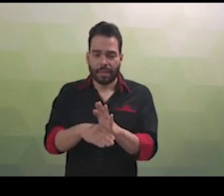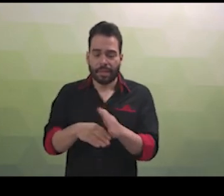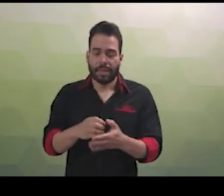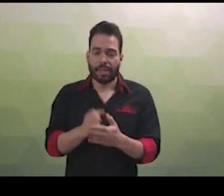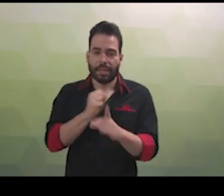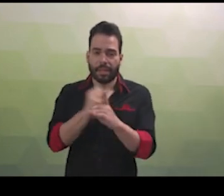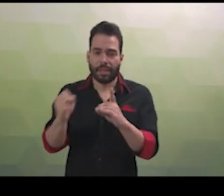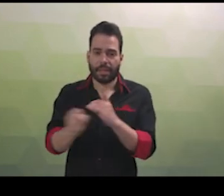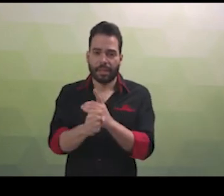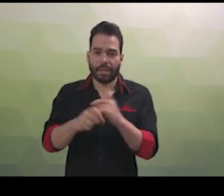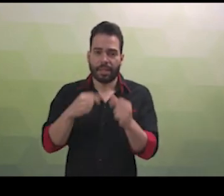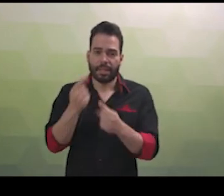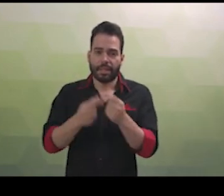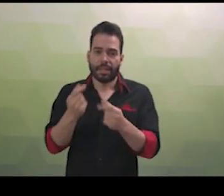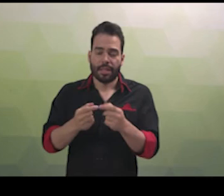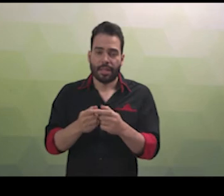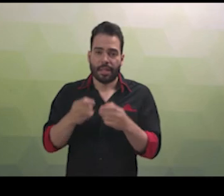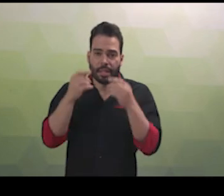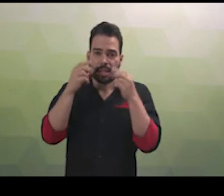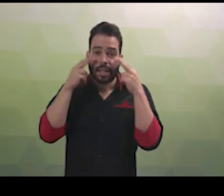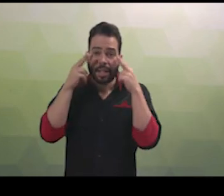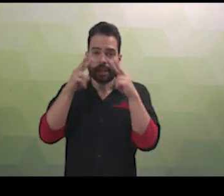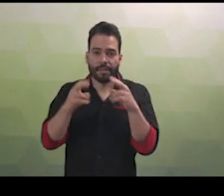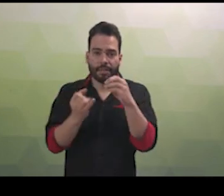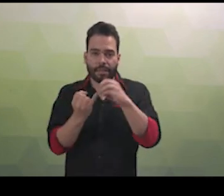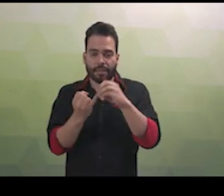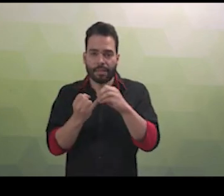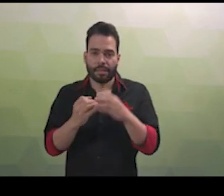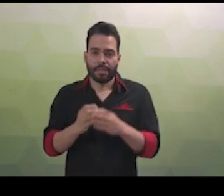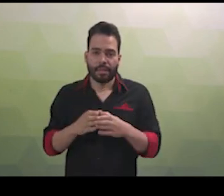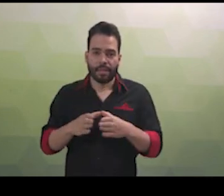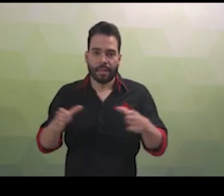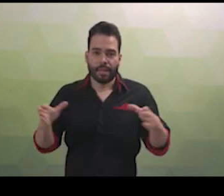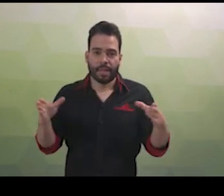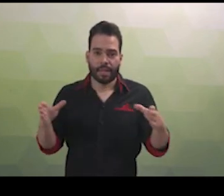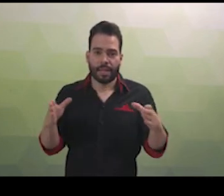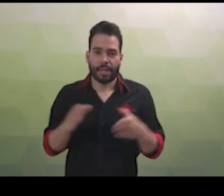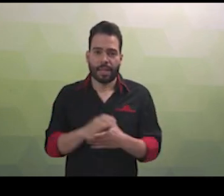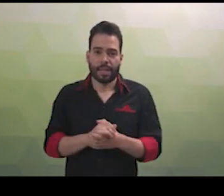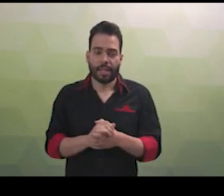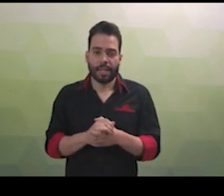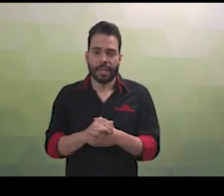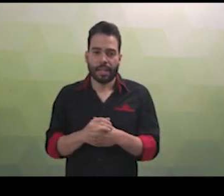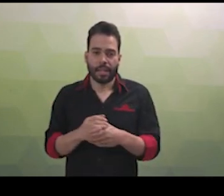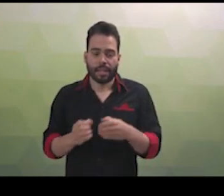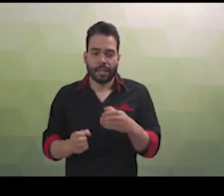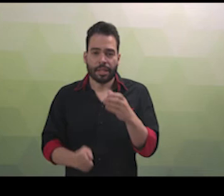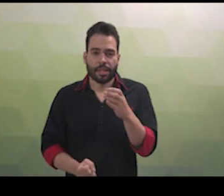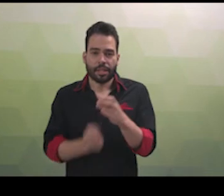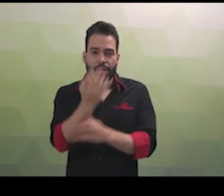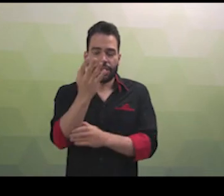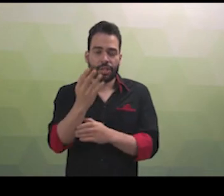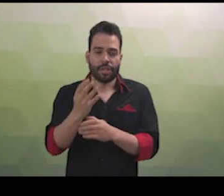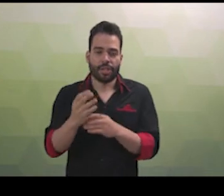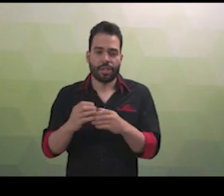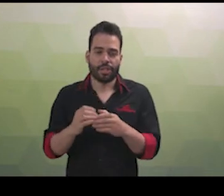desenvolvimento socioeconômico. A nossa visão é ampliar a eficiência acadêmica, difundindo e